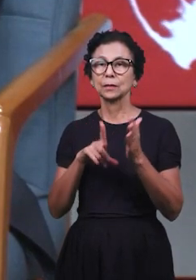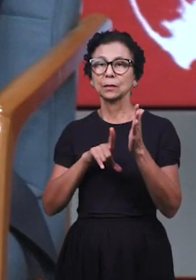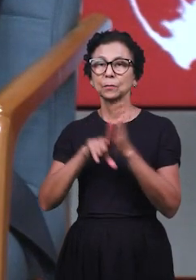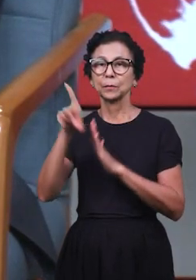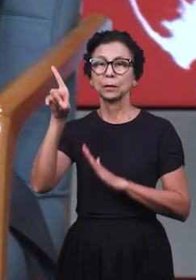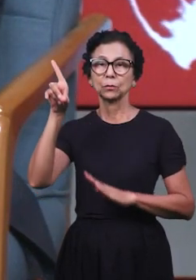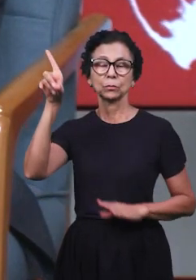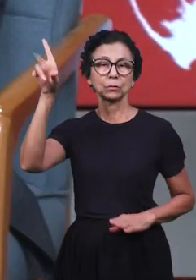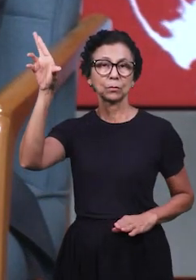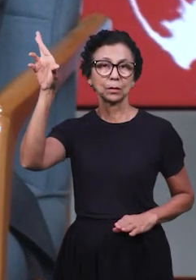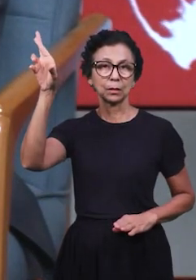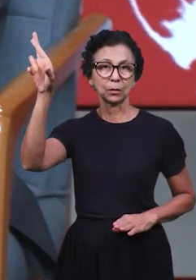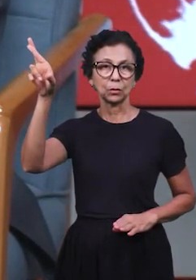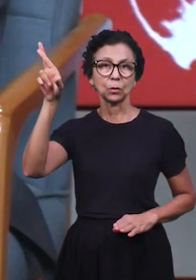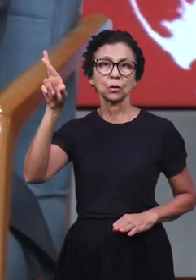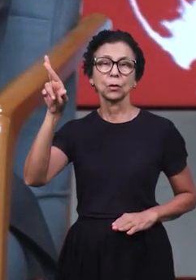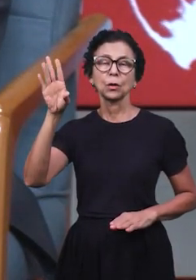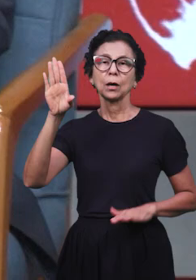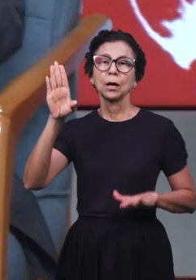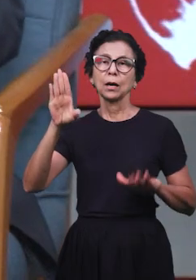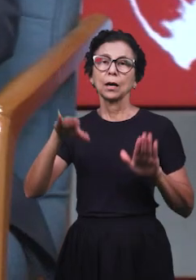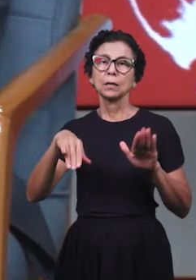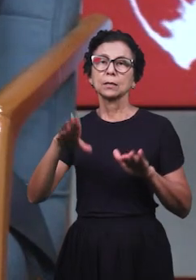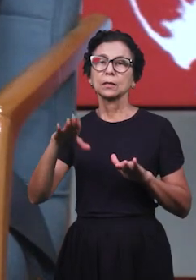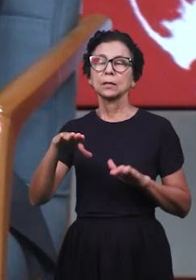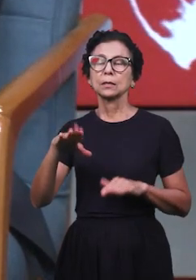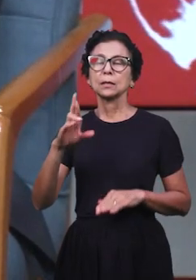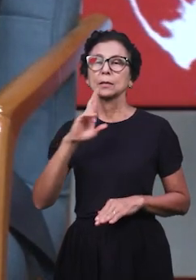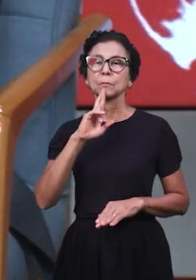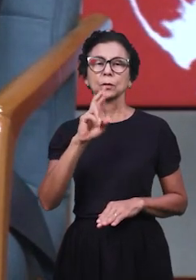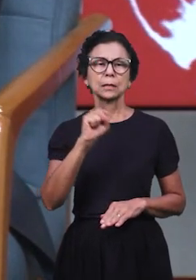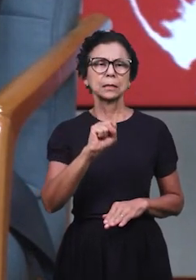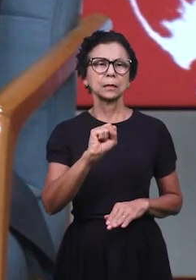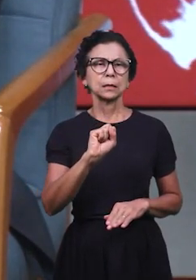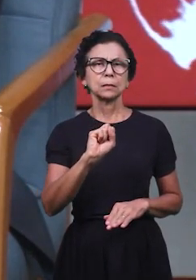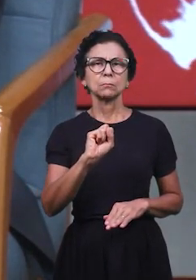vezes, o Senhor dá o sim ou não.